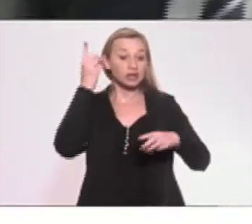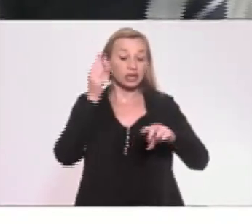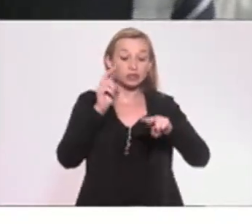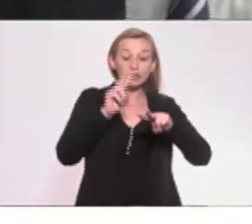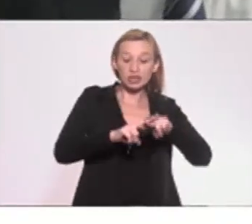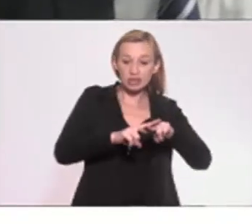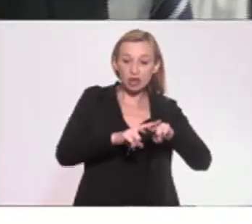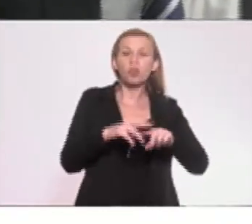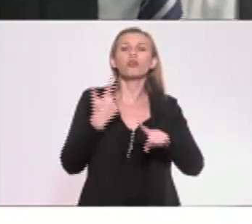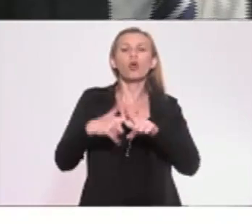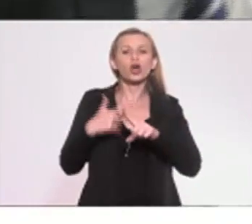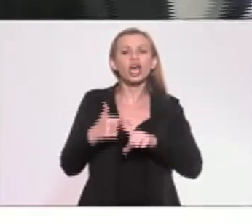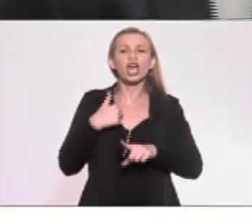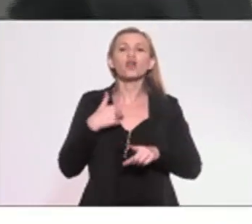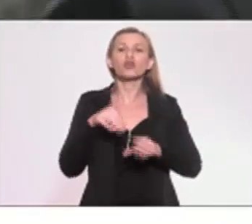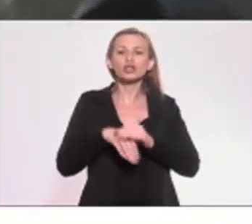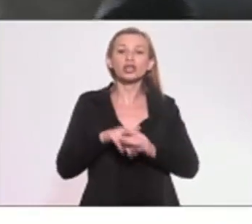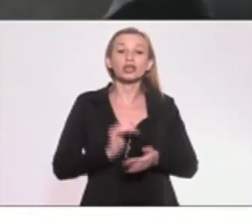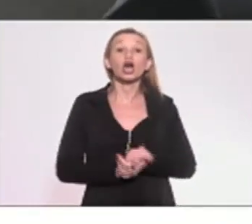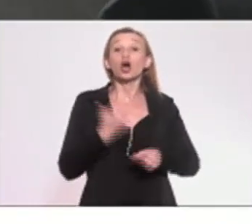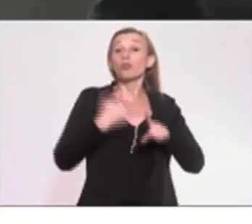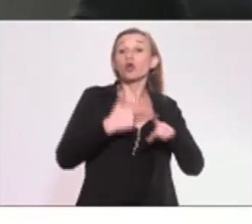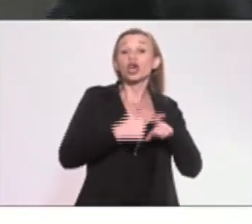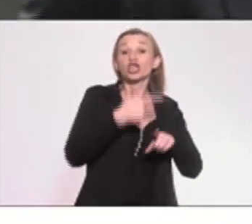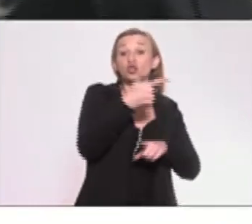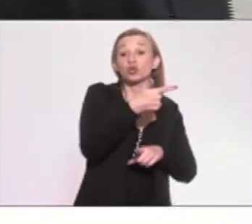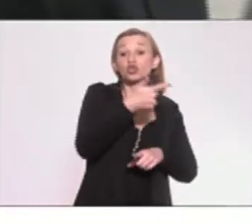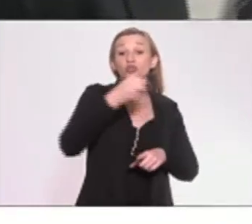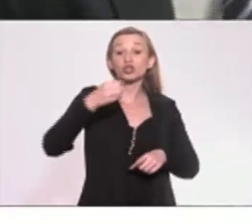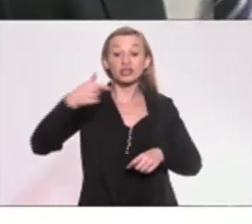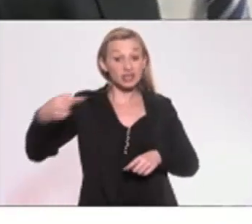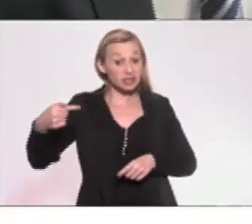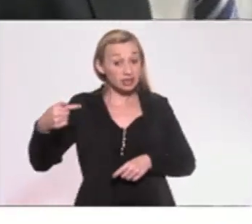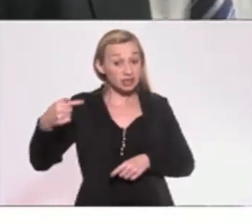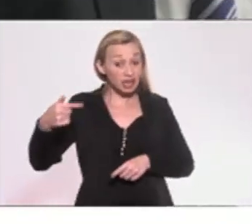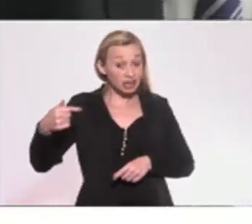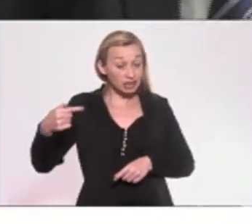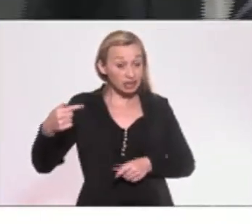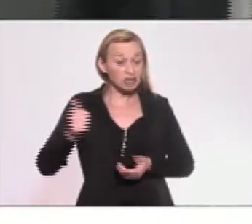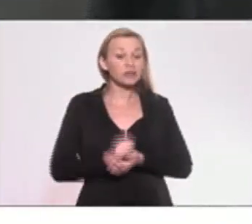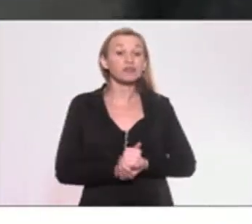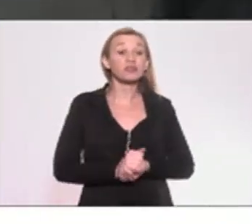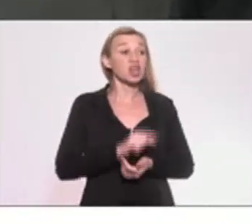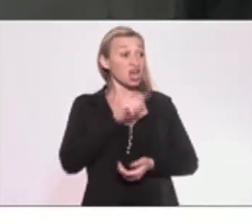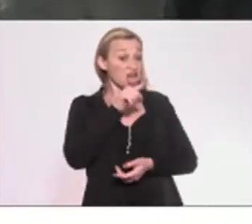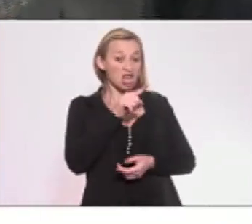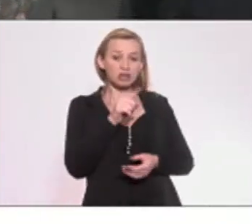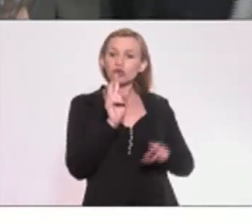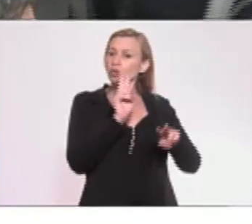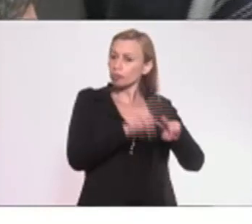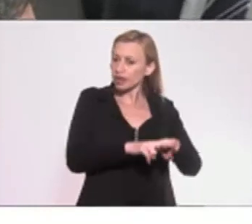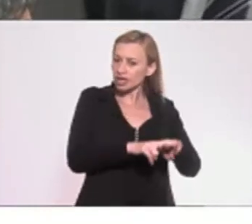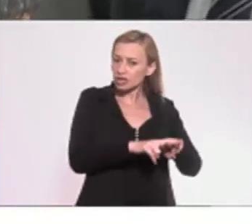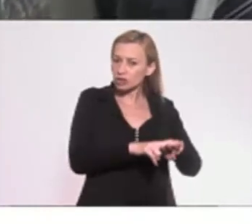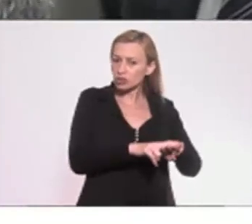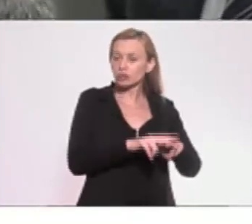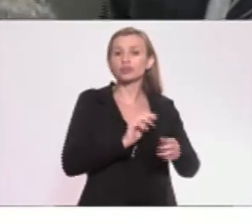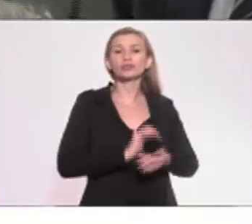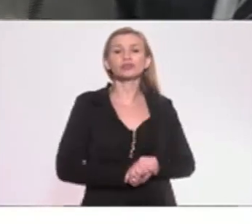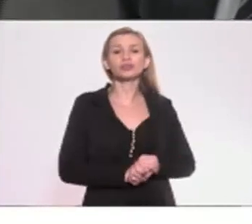Porque esses parlamentares, em 2017, eles foram presos